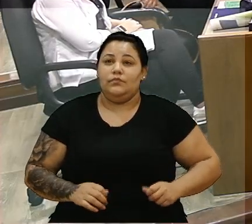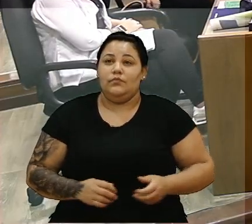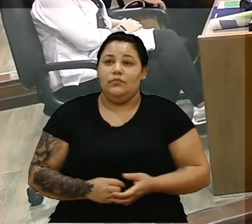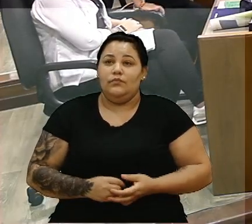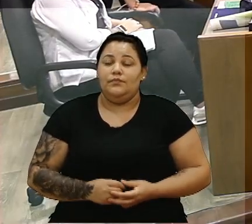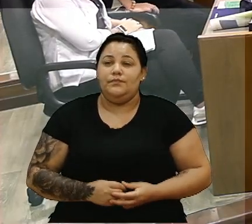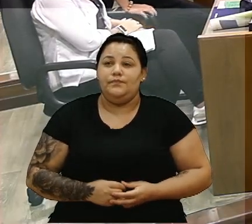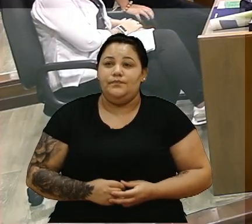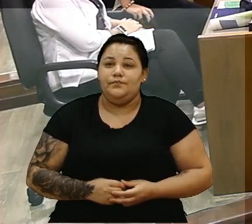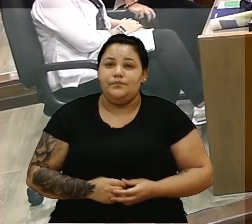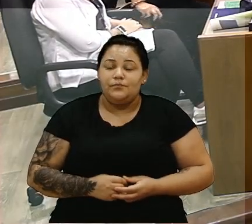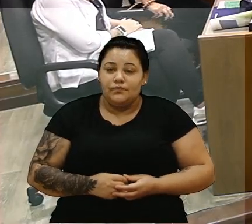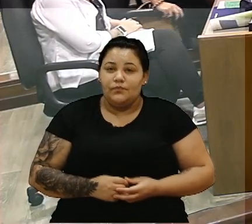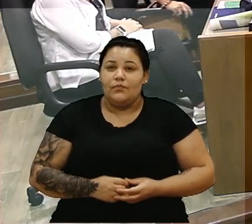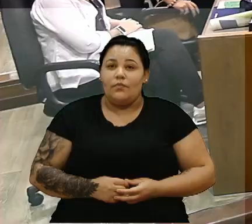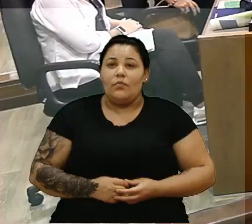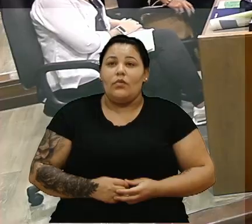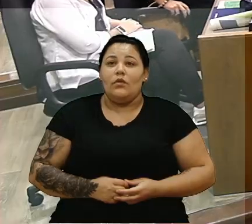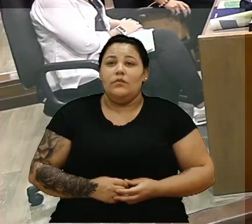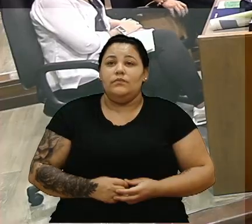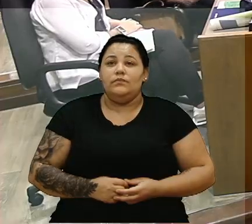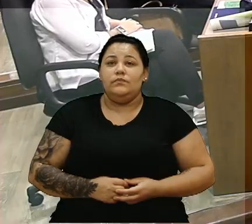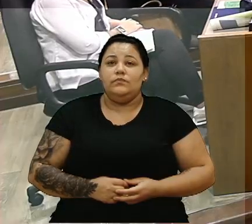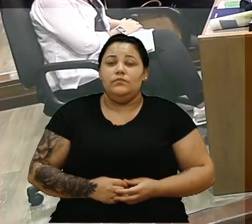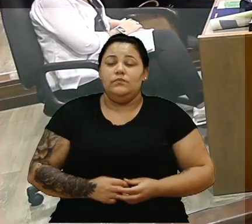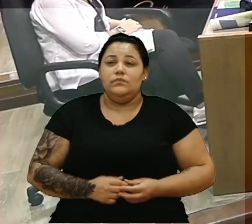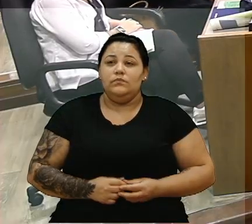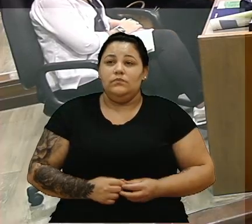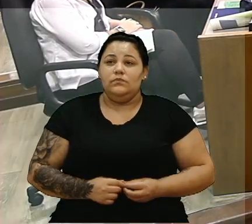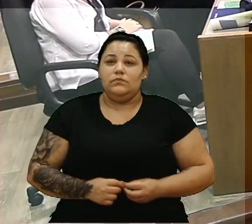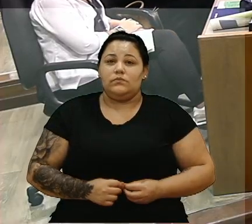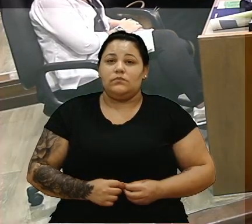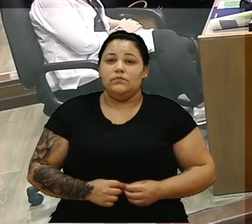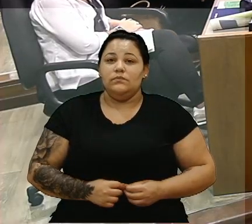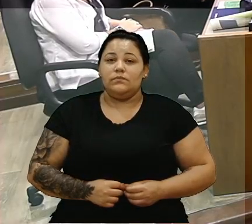palavra, vereadora Andressa, bancada do PCdoB.